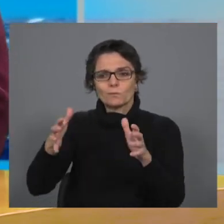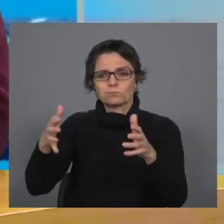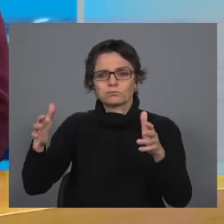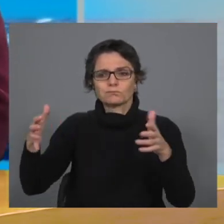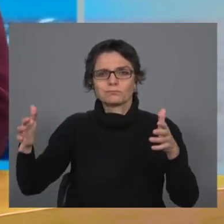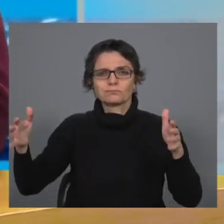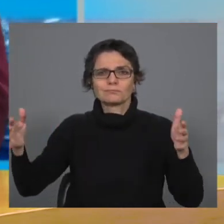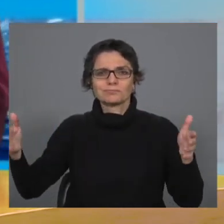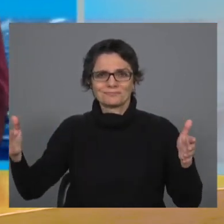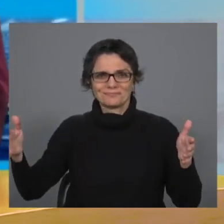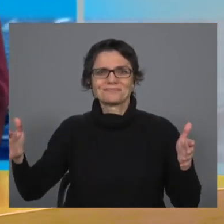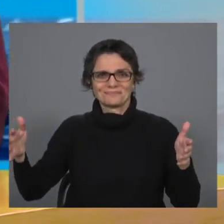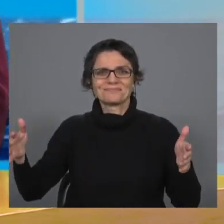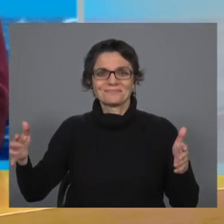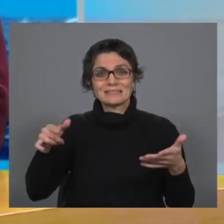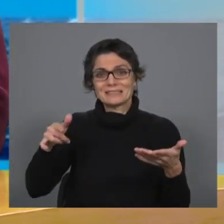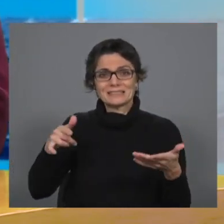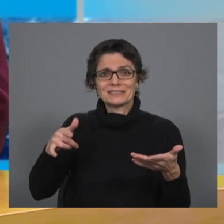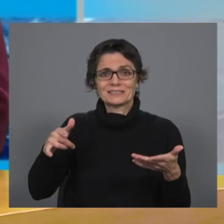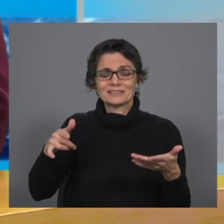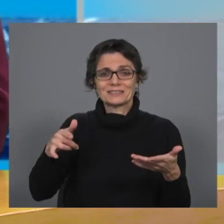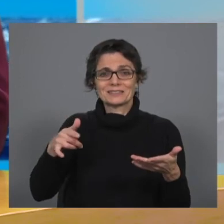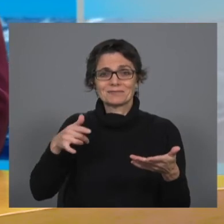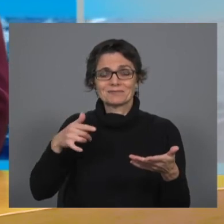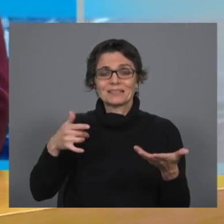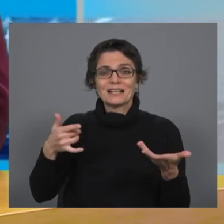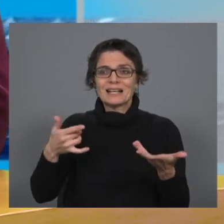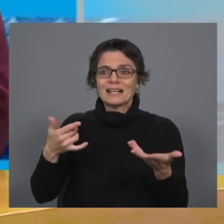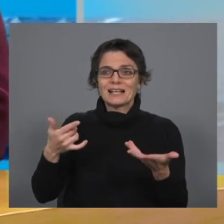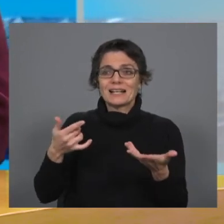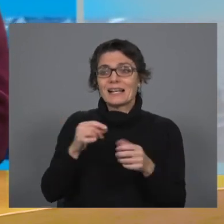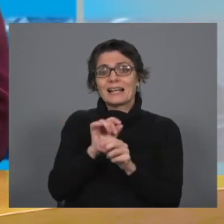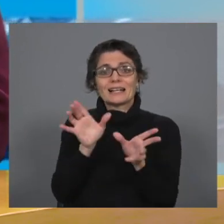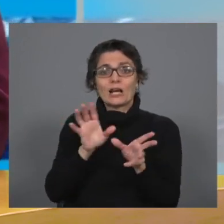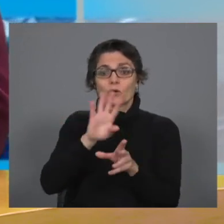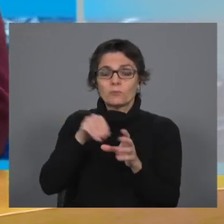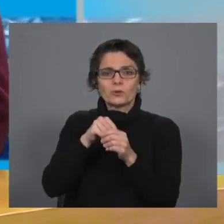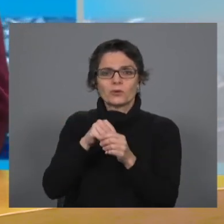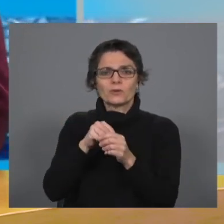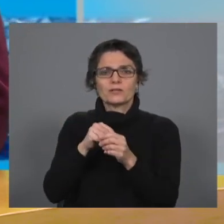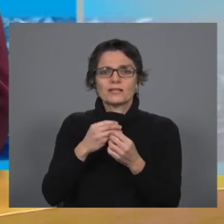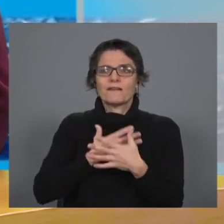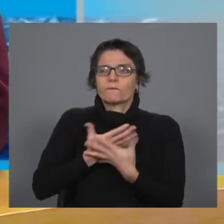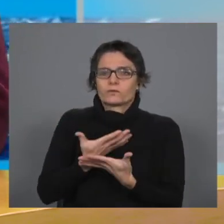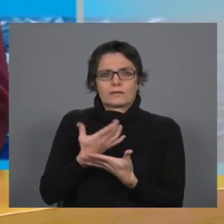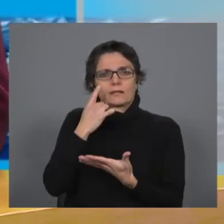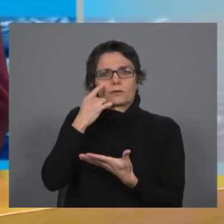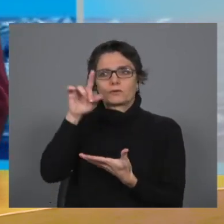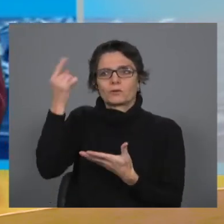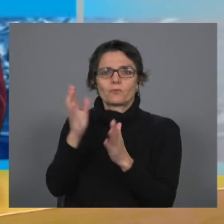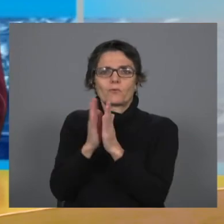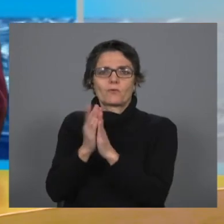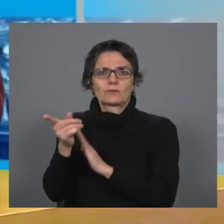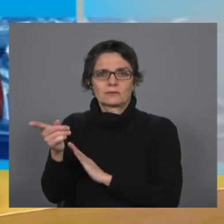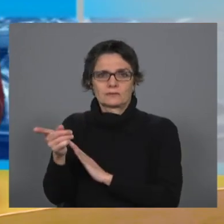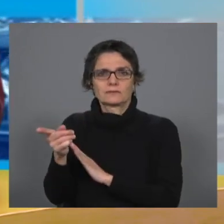todo o sentido que esta dimensão ecuménica esteja presente e, portanto, que façamos também deste campo um